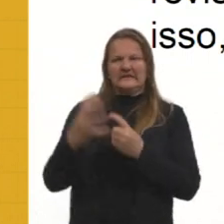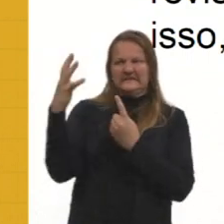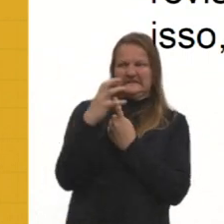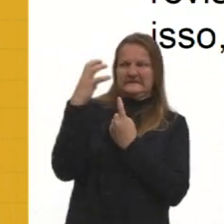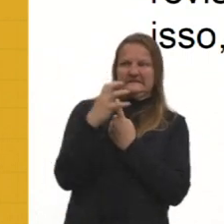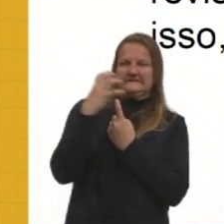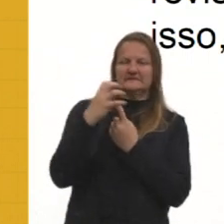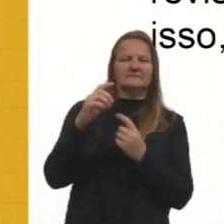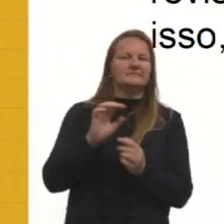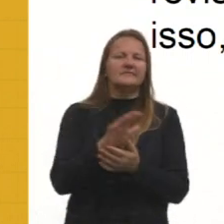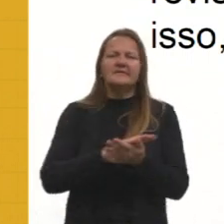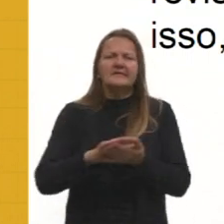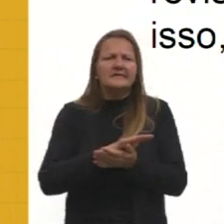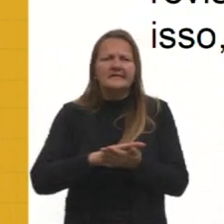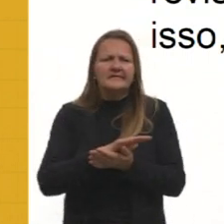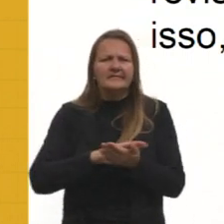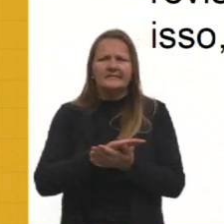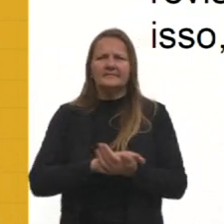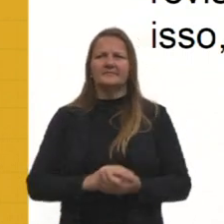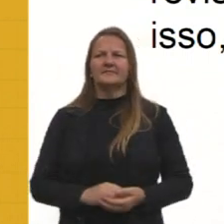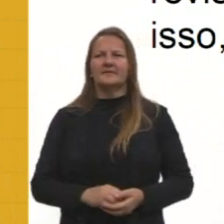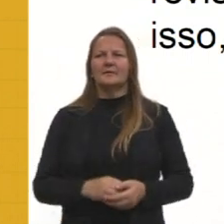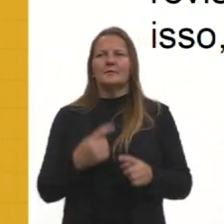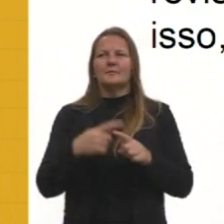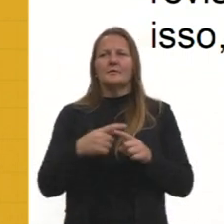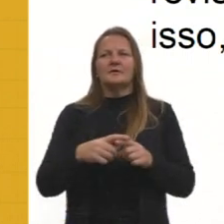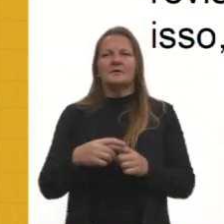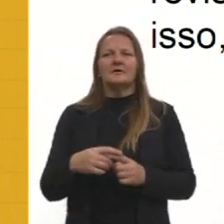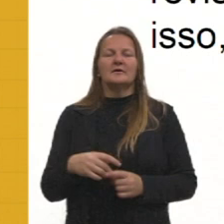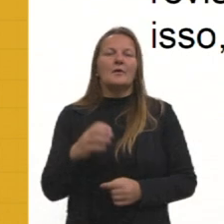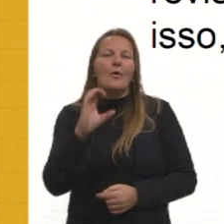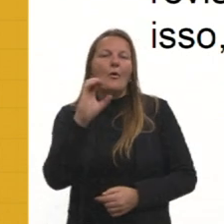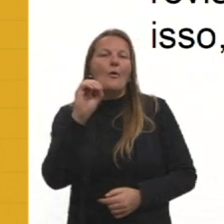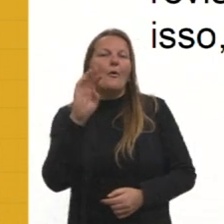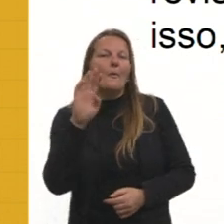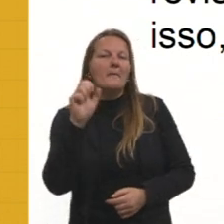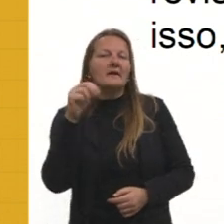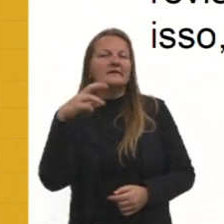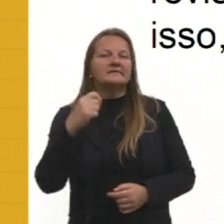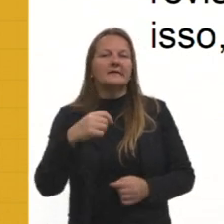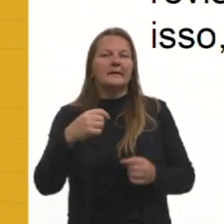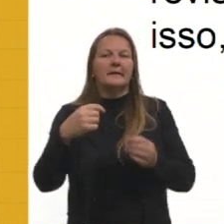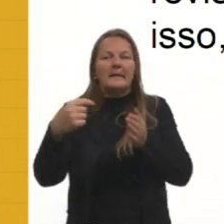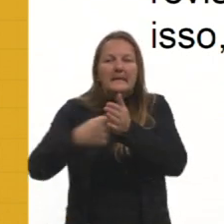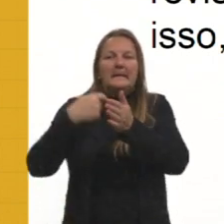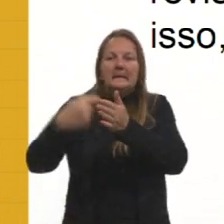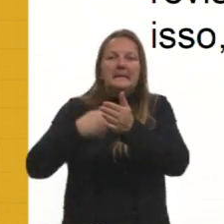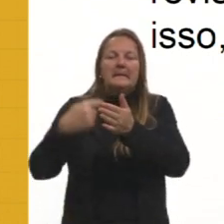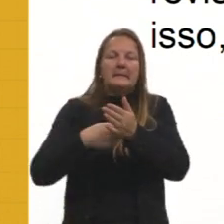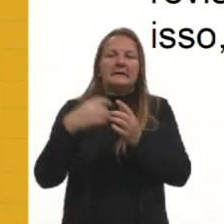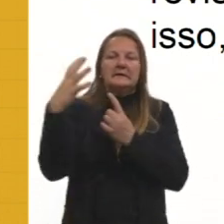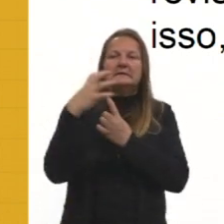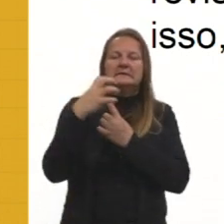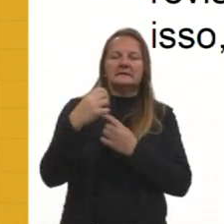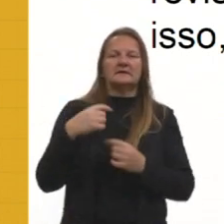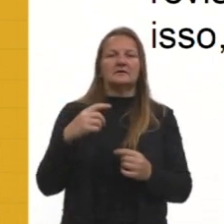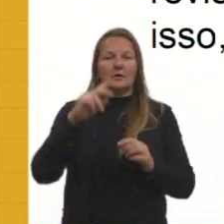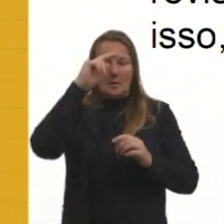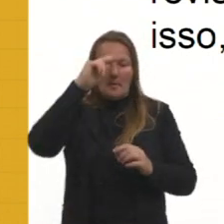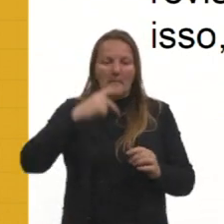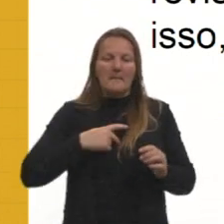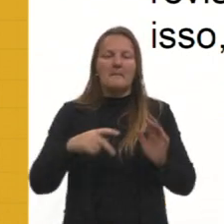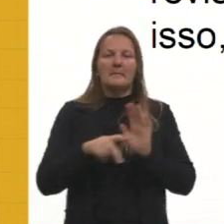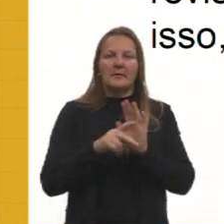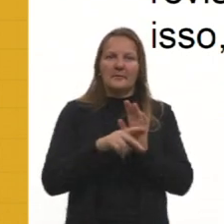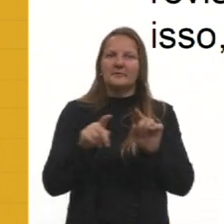e aqui gente justamente né quando a gente fala em cobranças nós mesmos por muitas vezes nos cobramos então